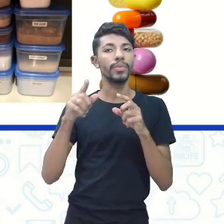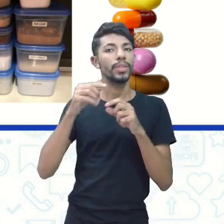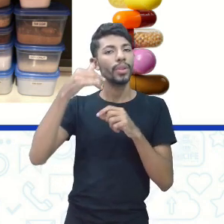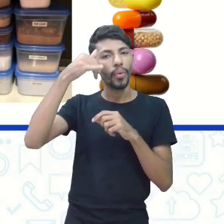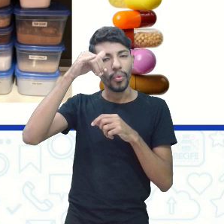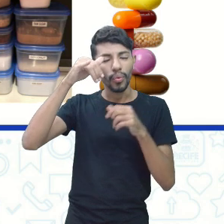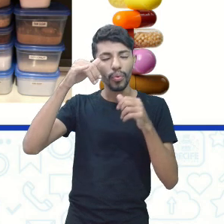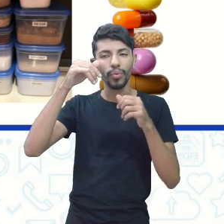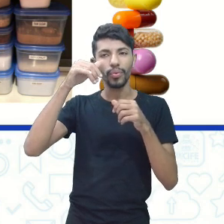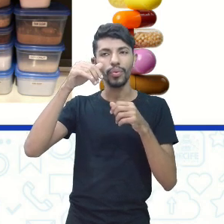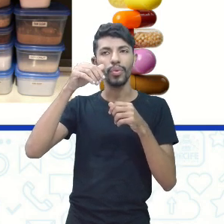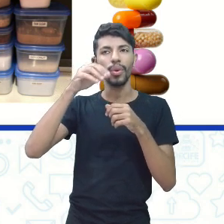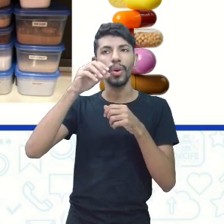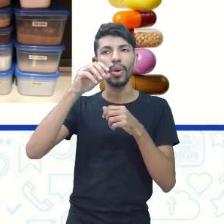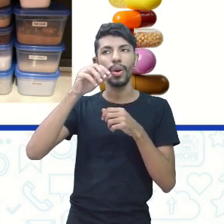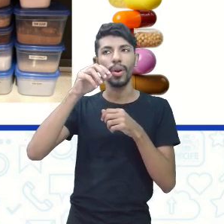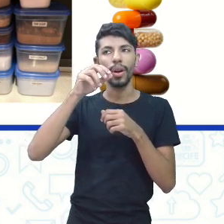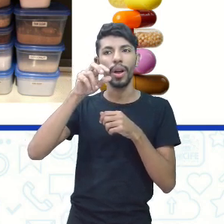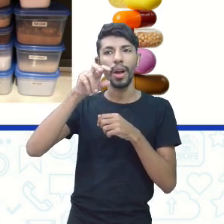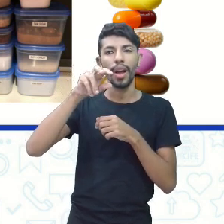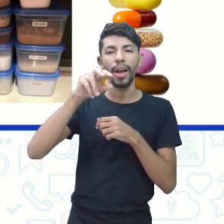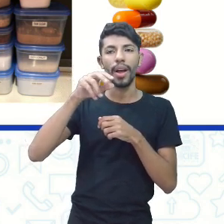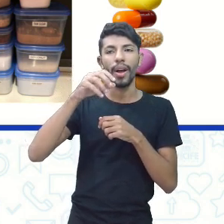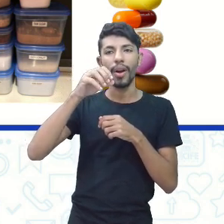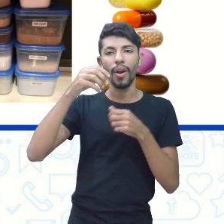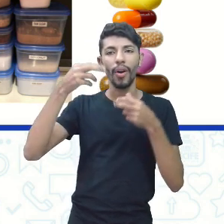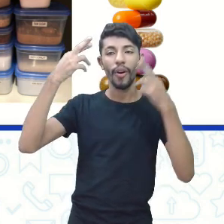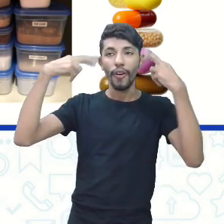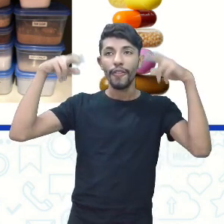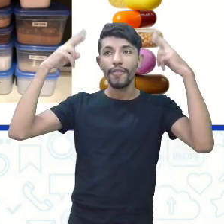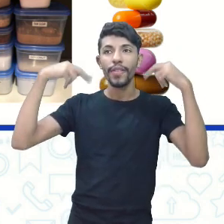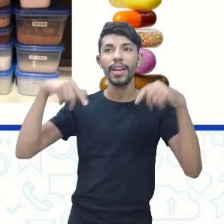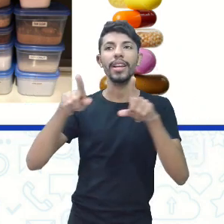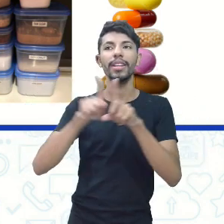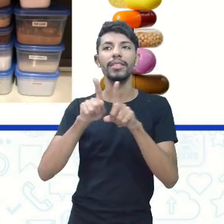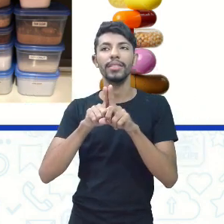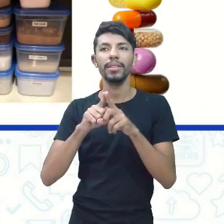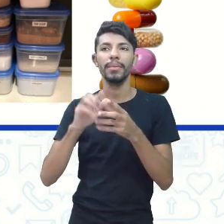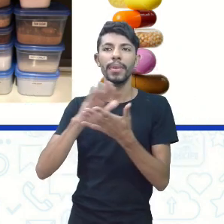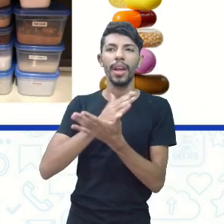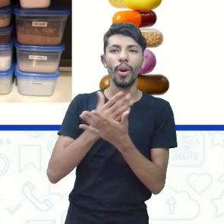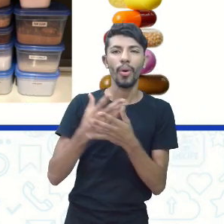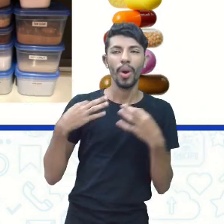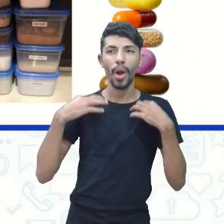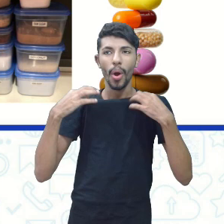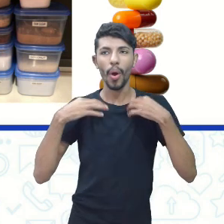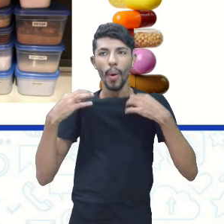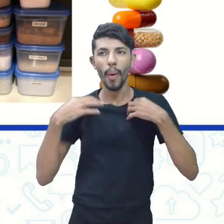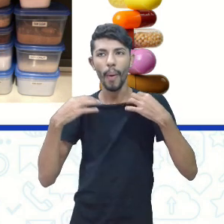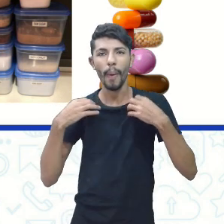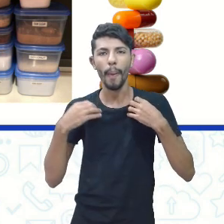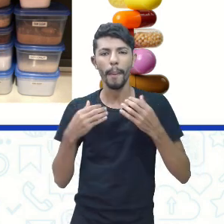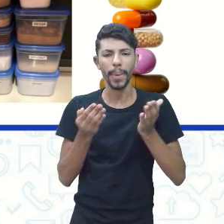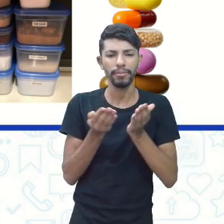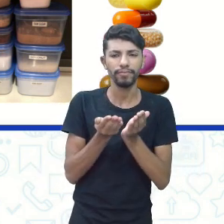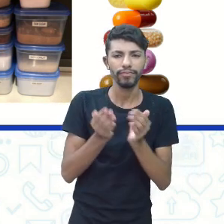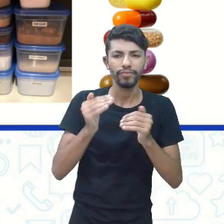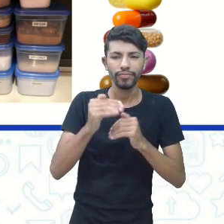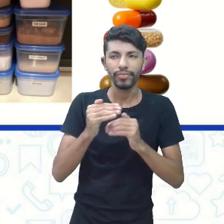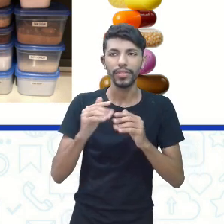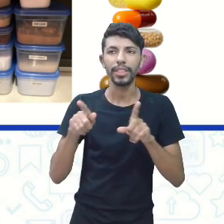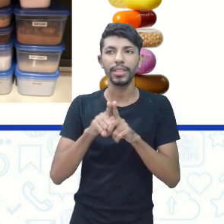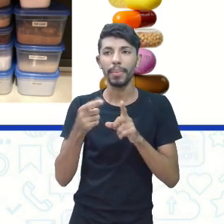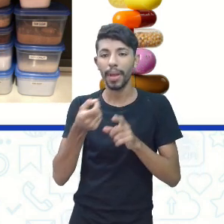aqui algumas roupas, alguns recipientes e também uma pilha de medicamentos. Então, aqui